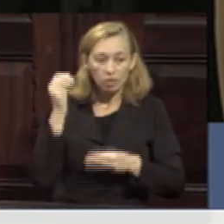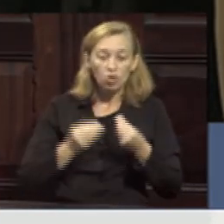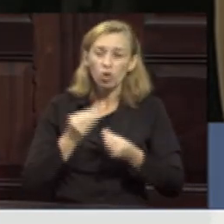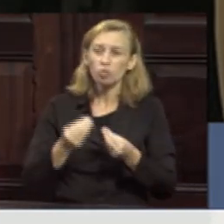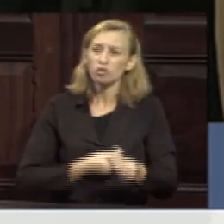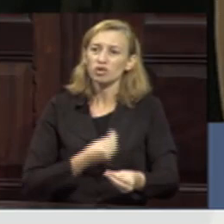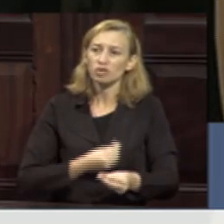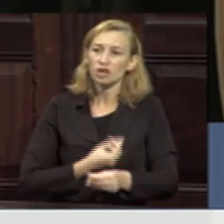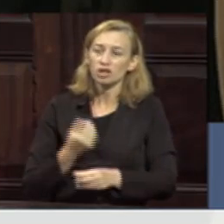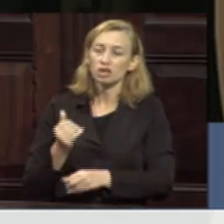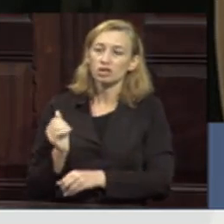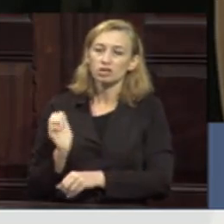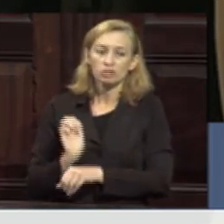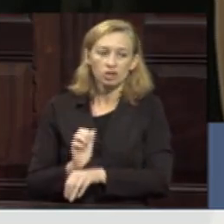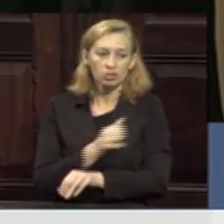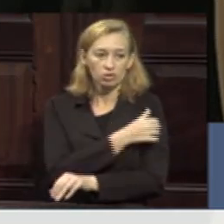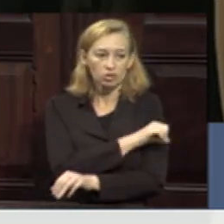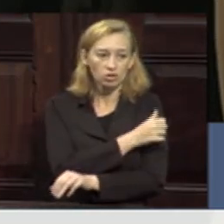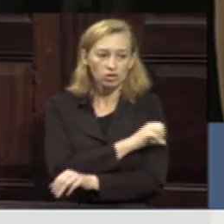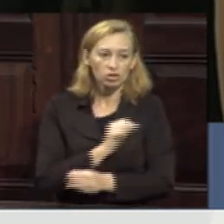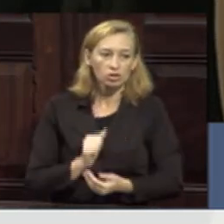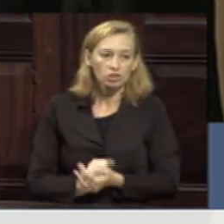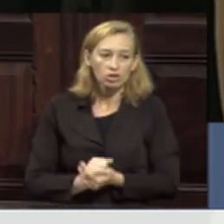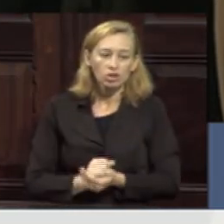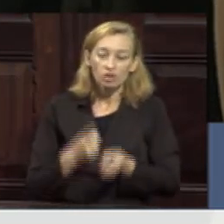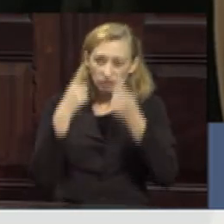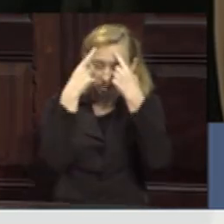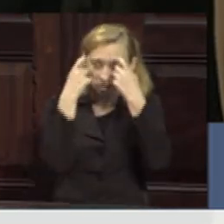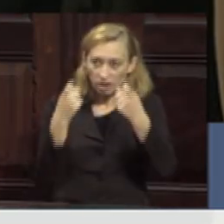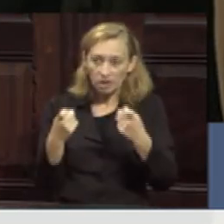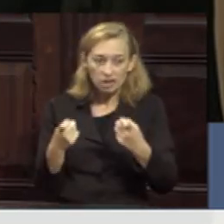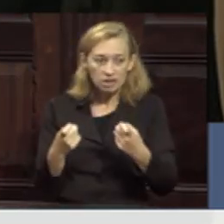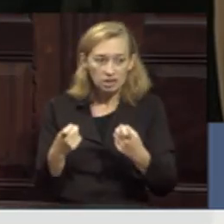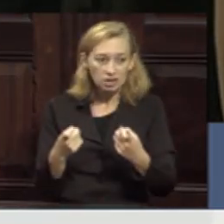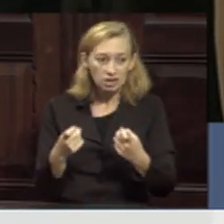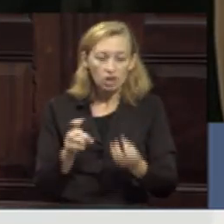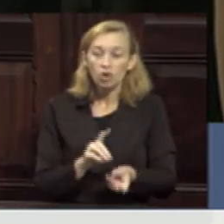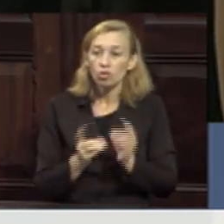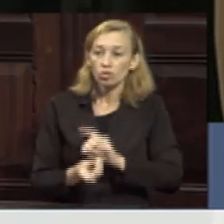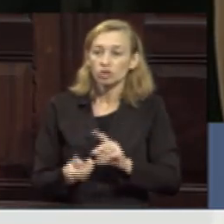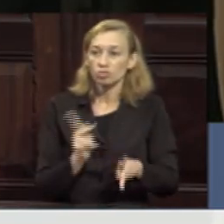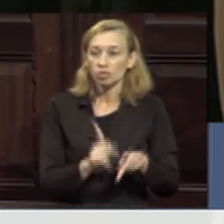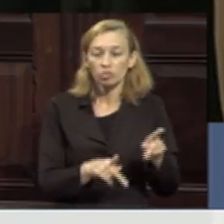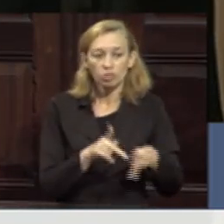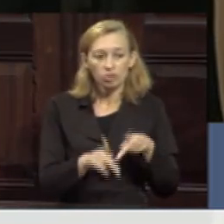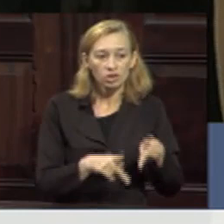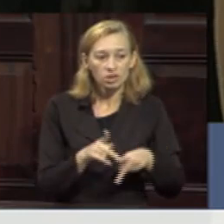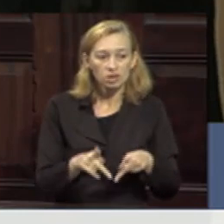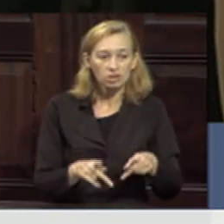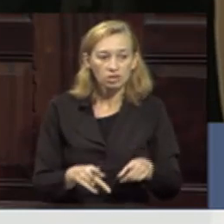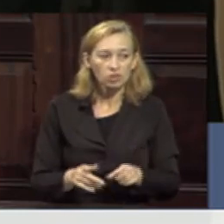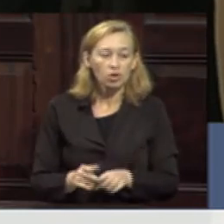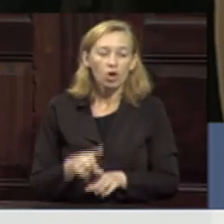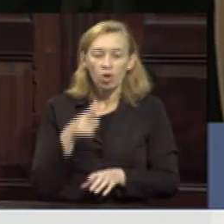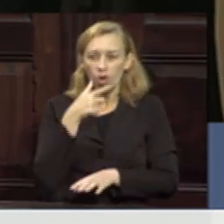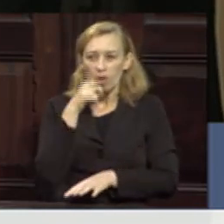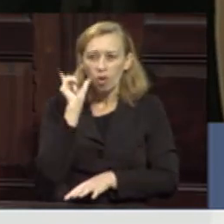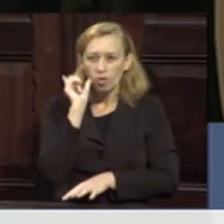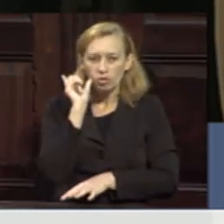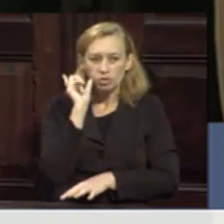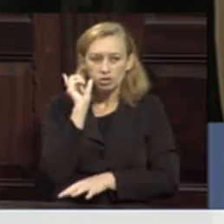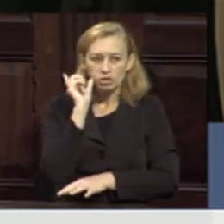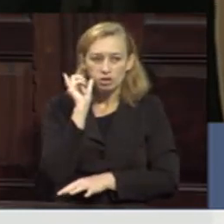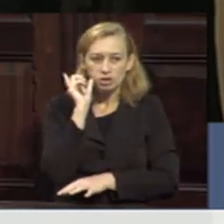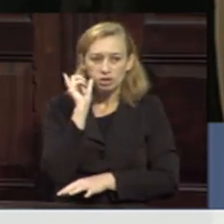Violência que, infelizmente, encontra respaldo em parcela da população. Eu postei ontem, deputado Eliomar Coelho,